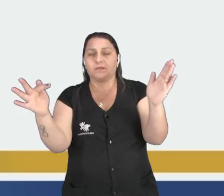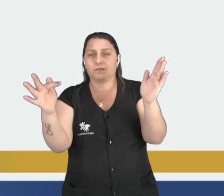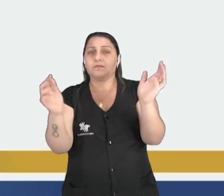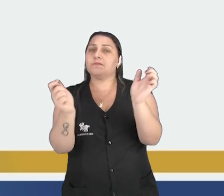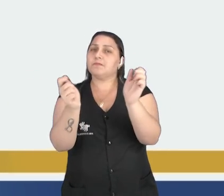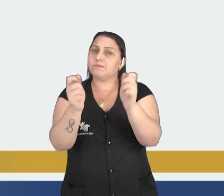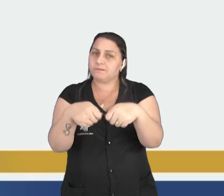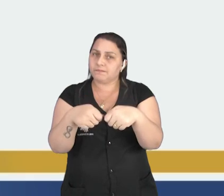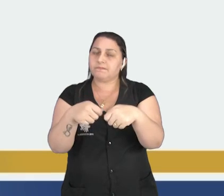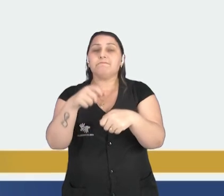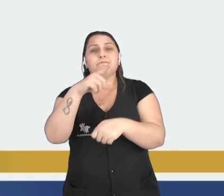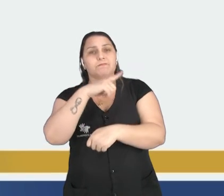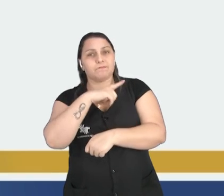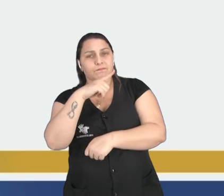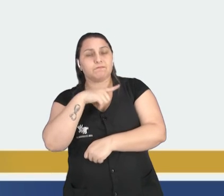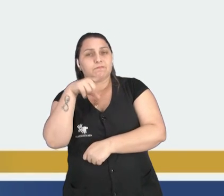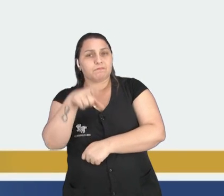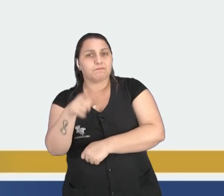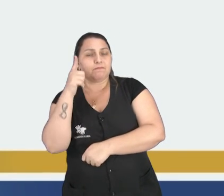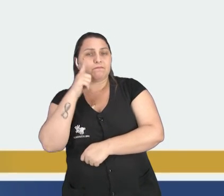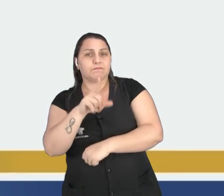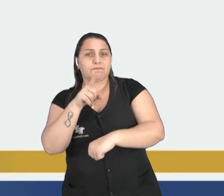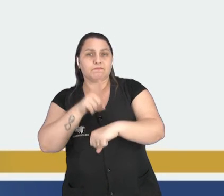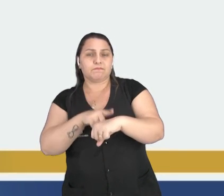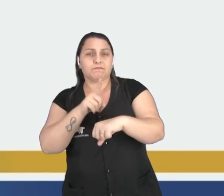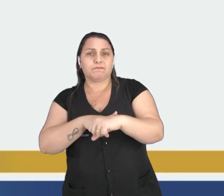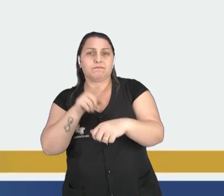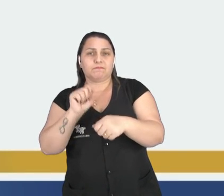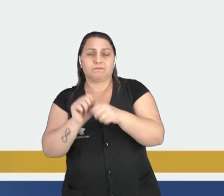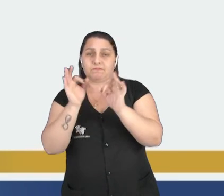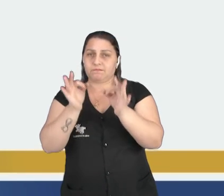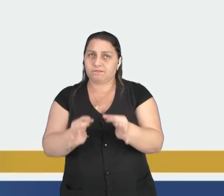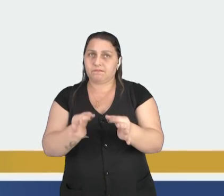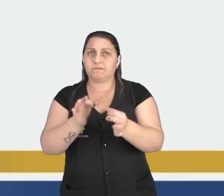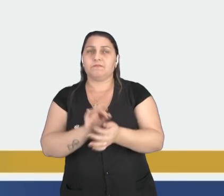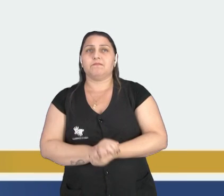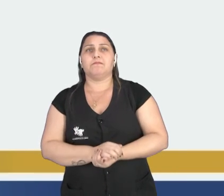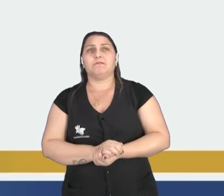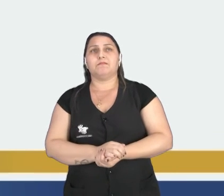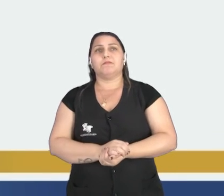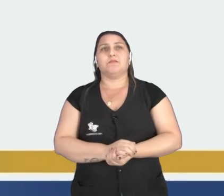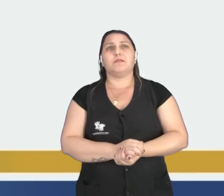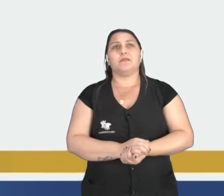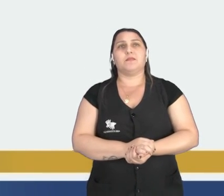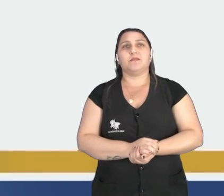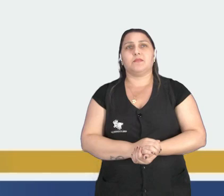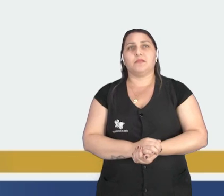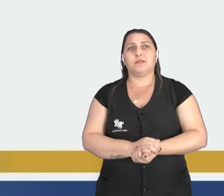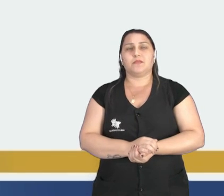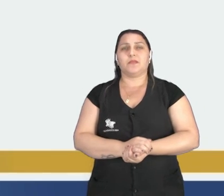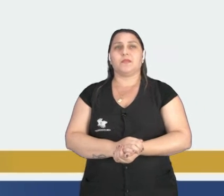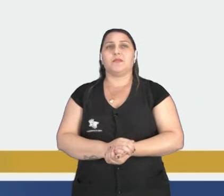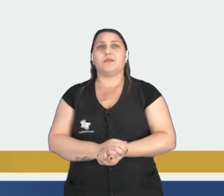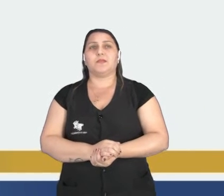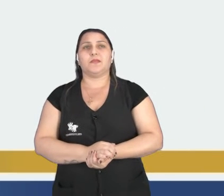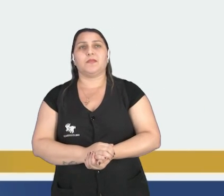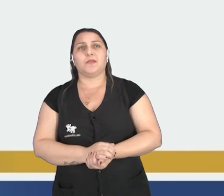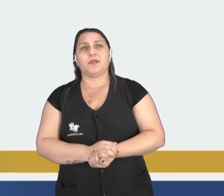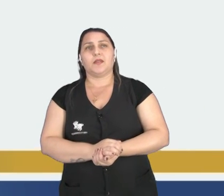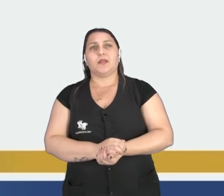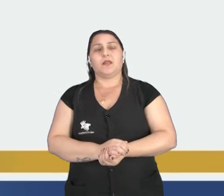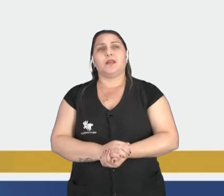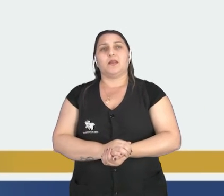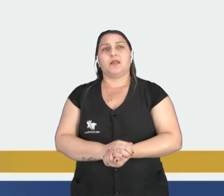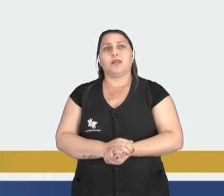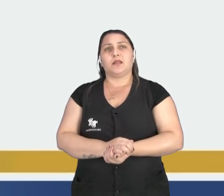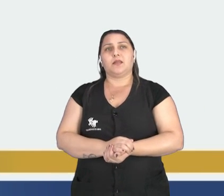uma possibilidade que existe e você vai ganhar tempo se você fizer isso, certinho? Como assim, professor? Aqui, ó, nesse caso